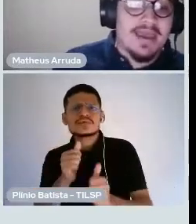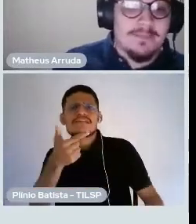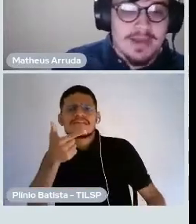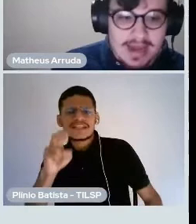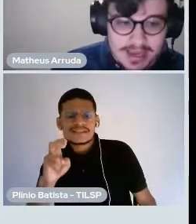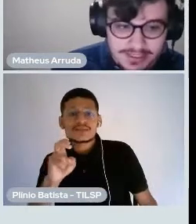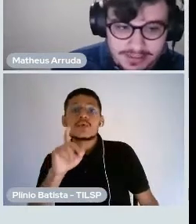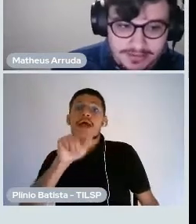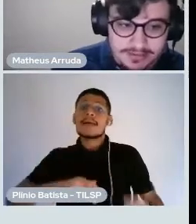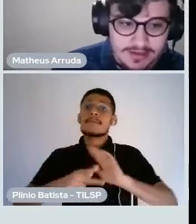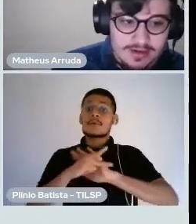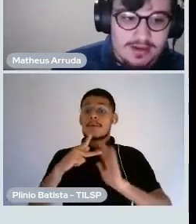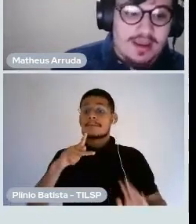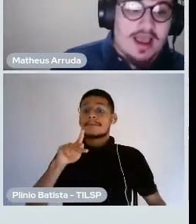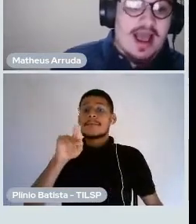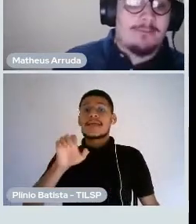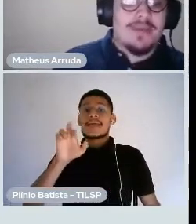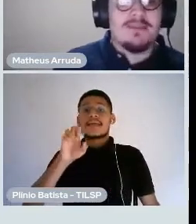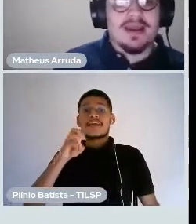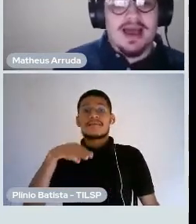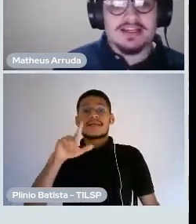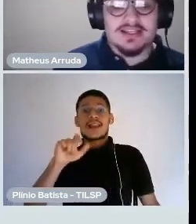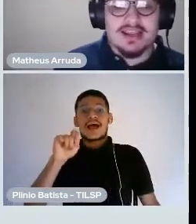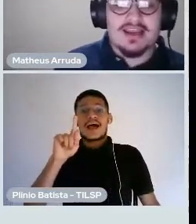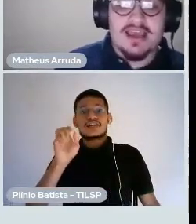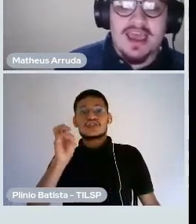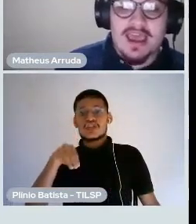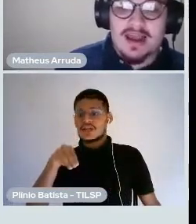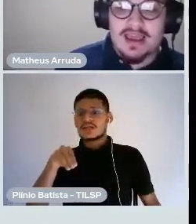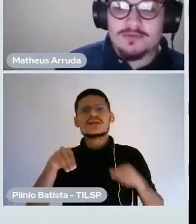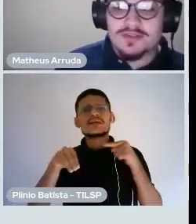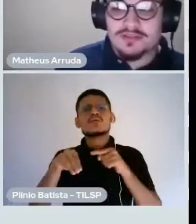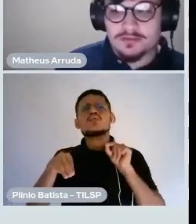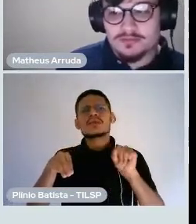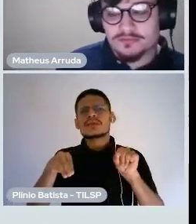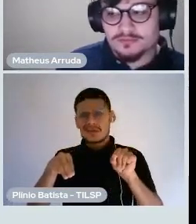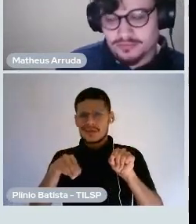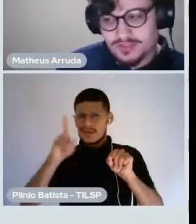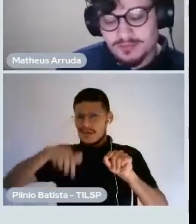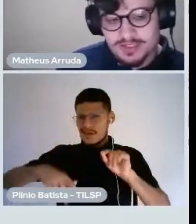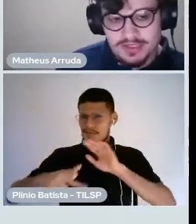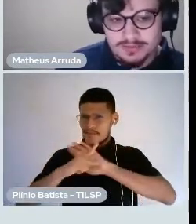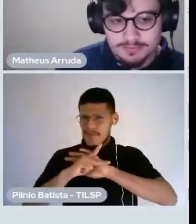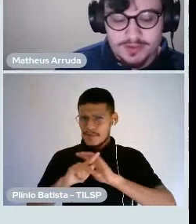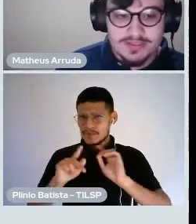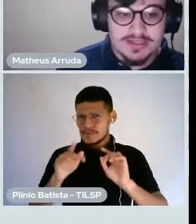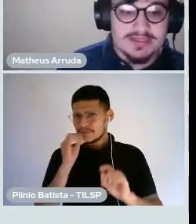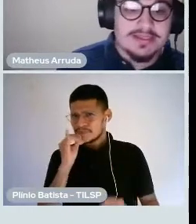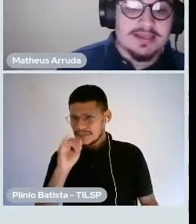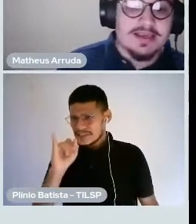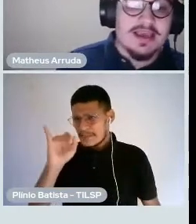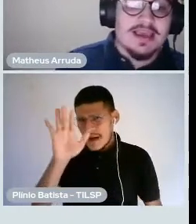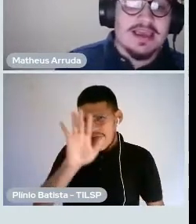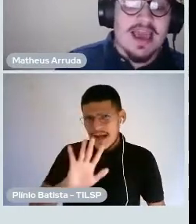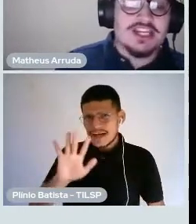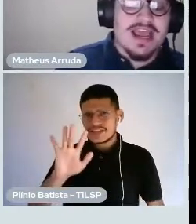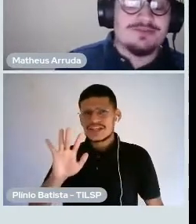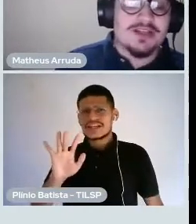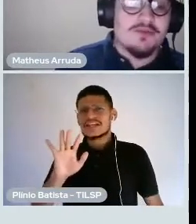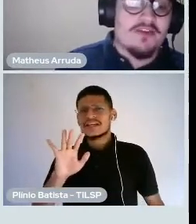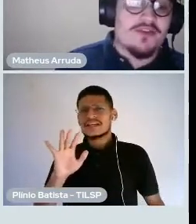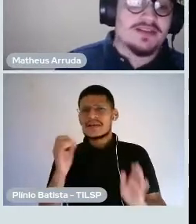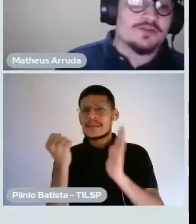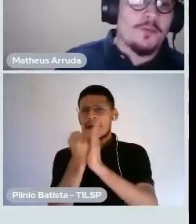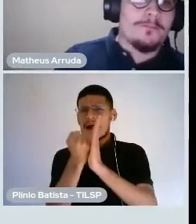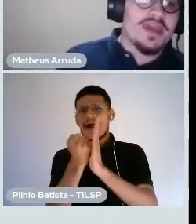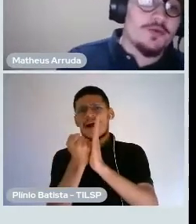a permilagem. A permilagem, ele é um símbolo, se a gente pode dizer assim, que aí já é